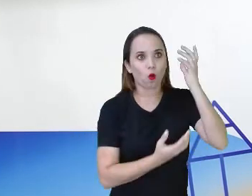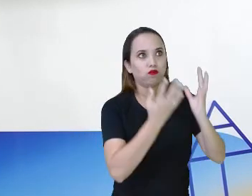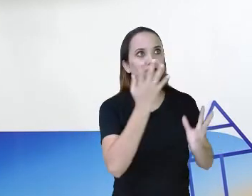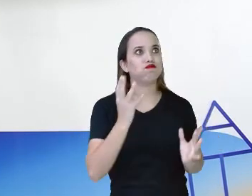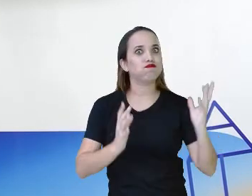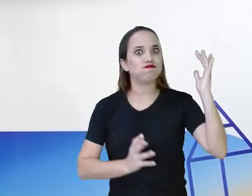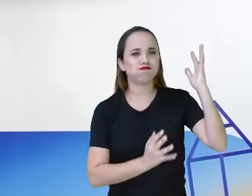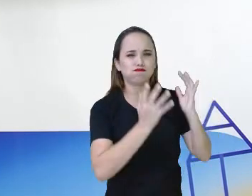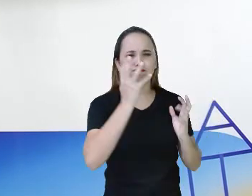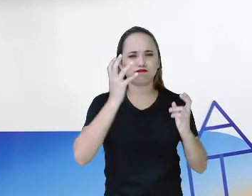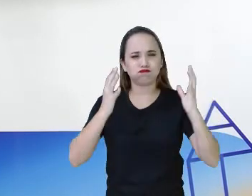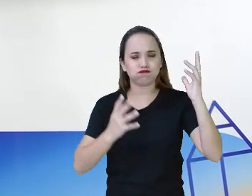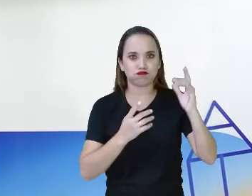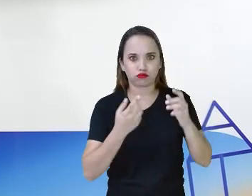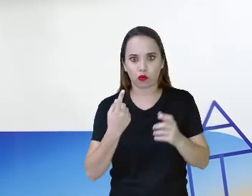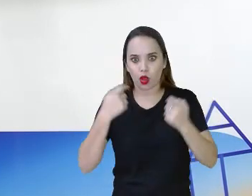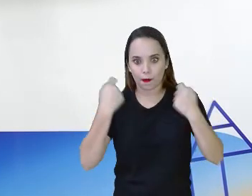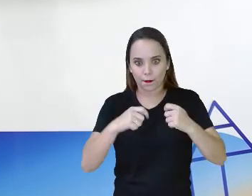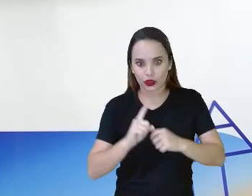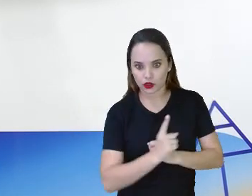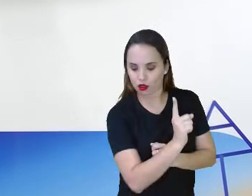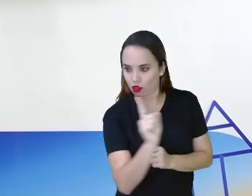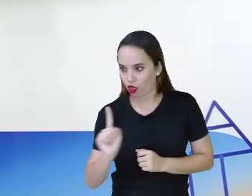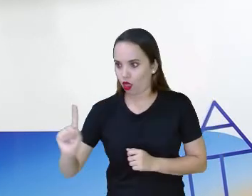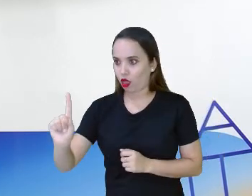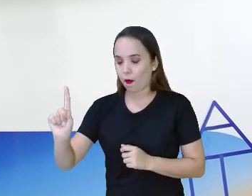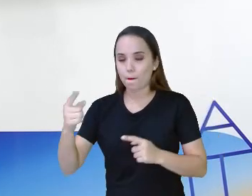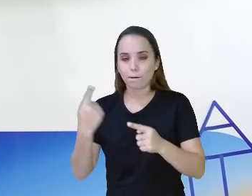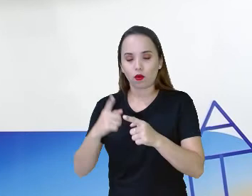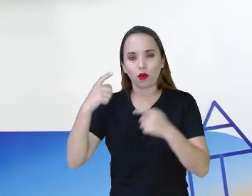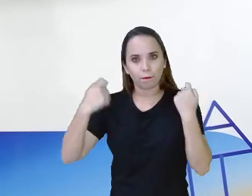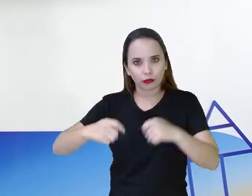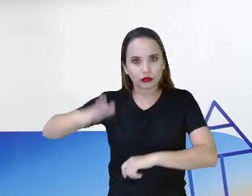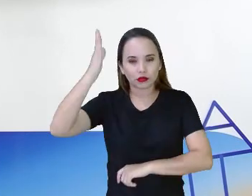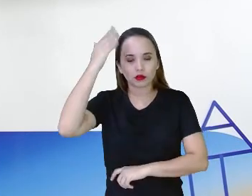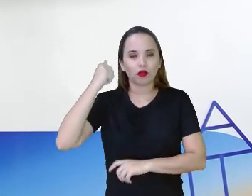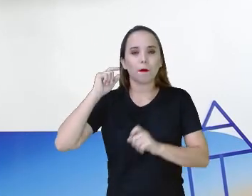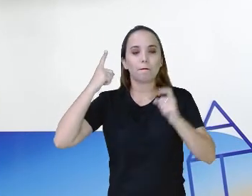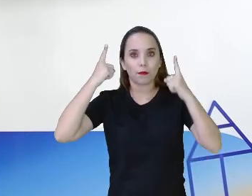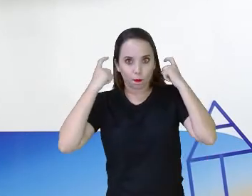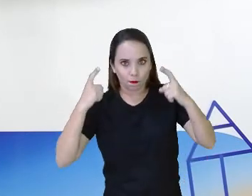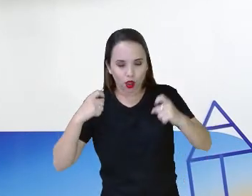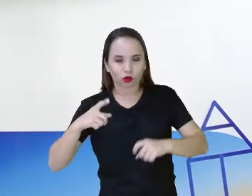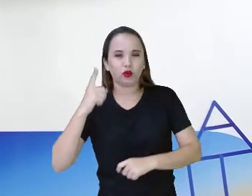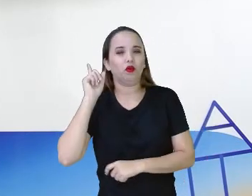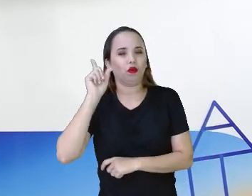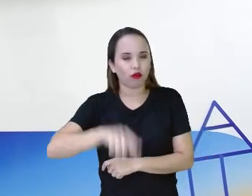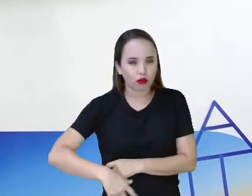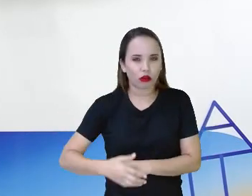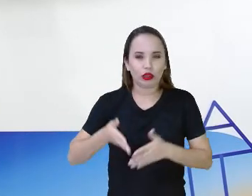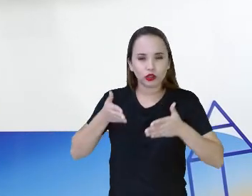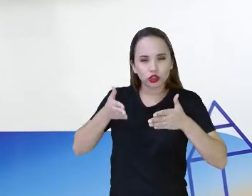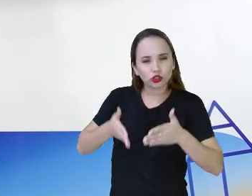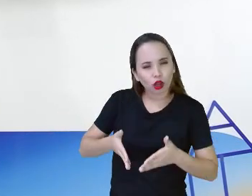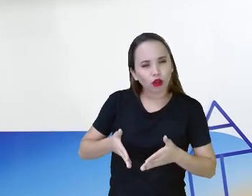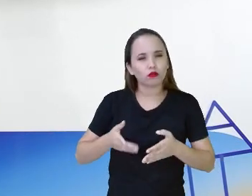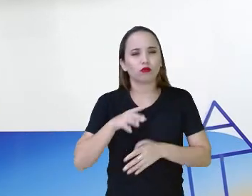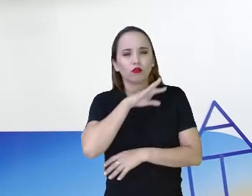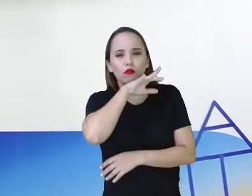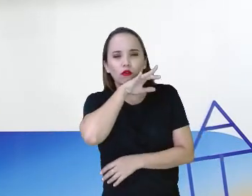sinais, os sons que não são agradáveis aos ouvidos, é importante saber o significado